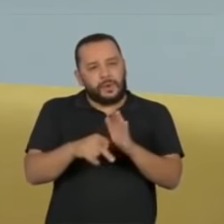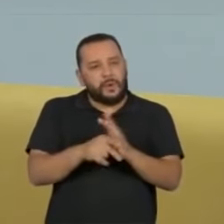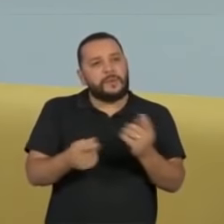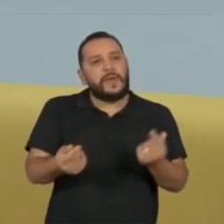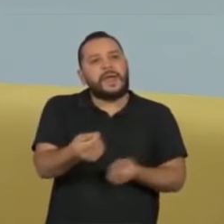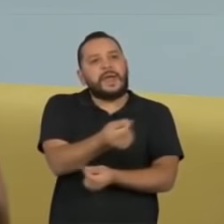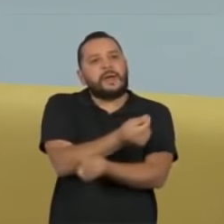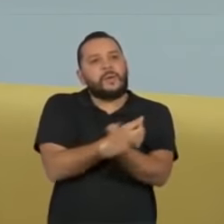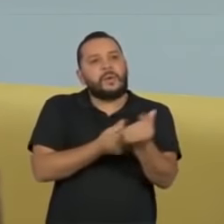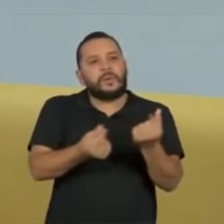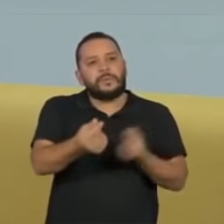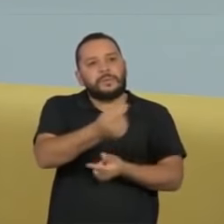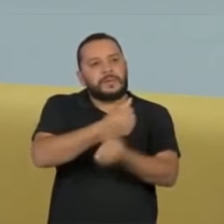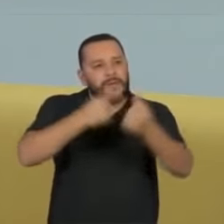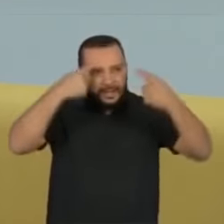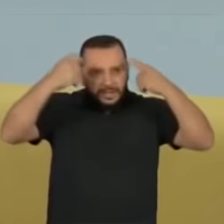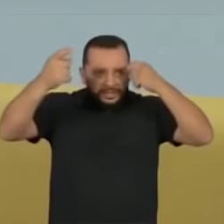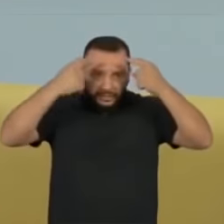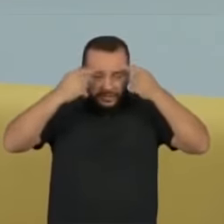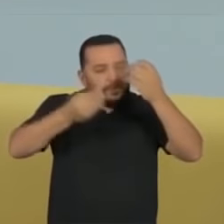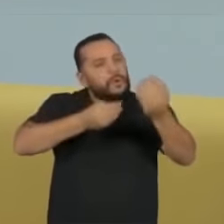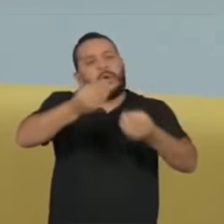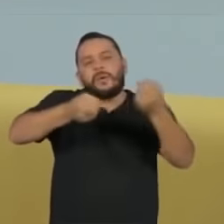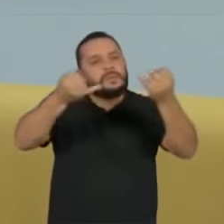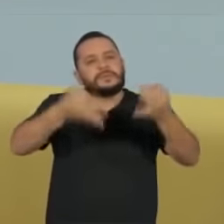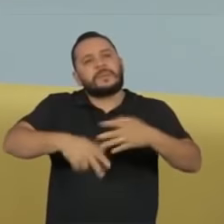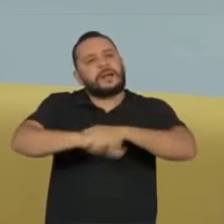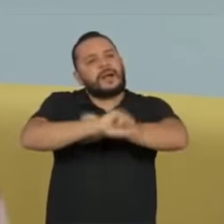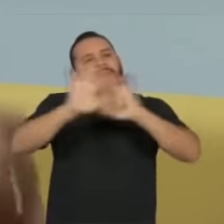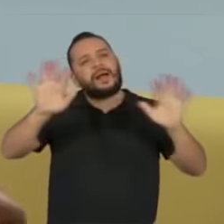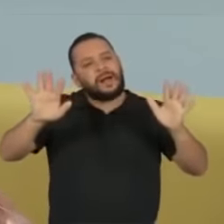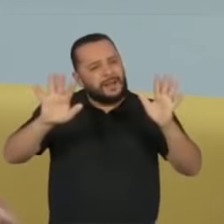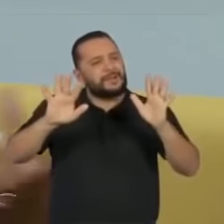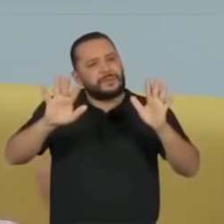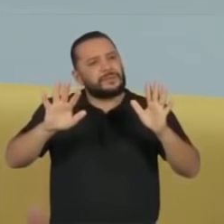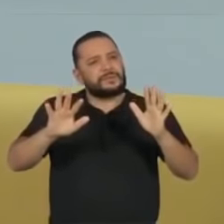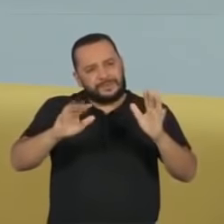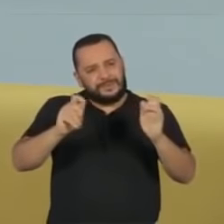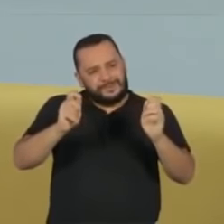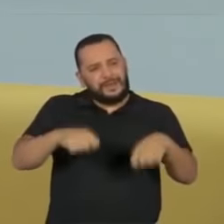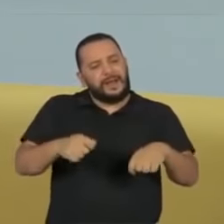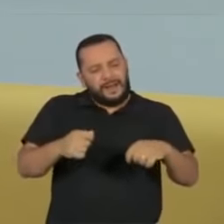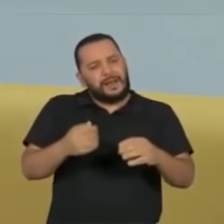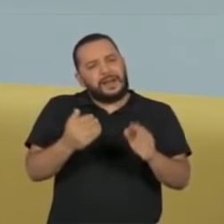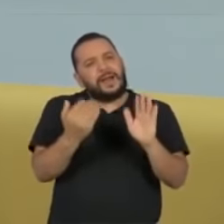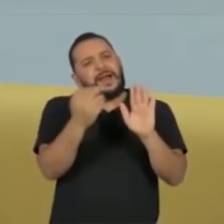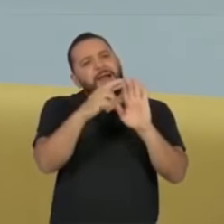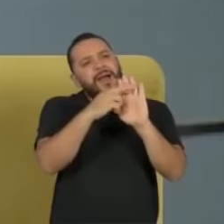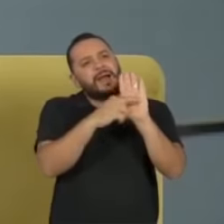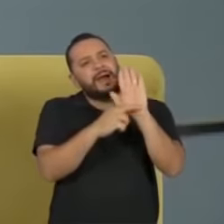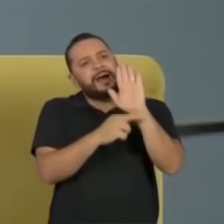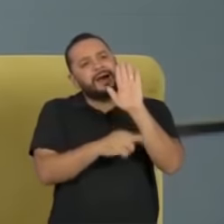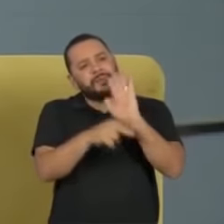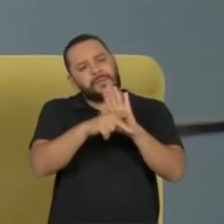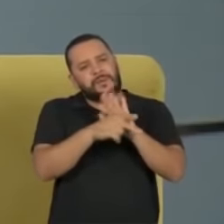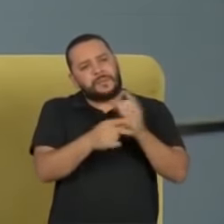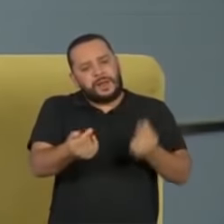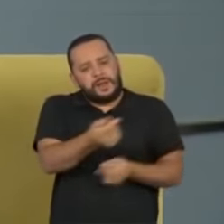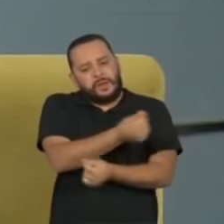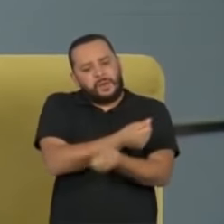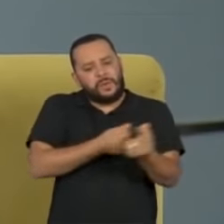E como explicar facilmente para quem está assistindo agora, quais são as bases dessa economia criativa? A economia criativa é